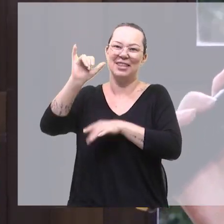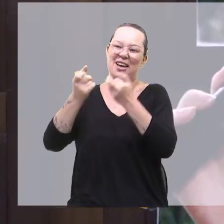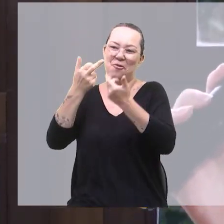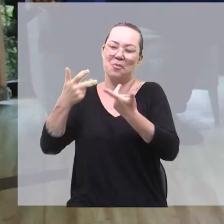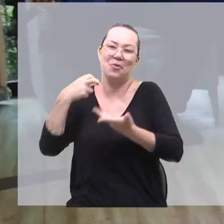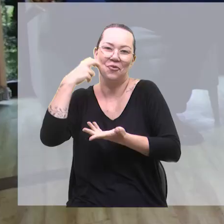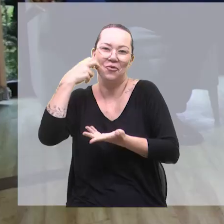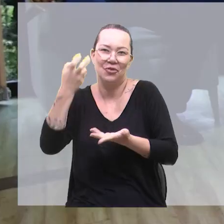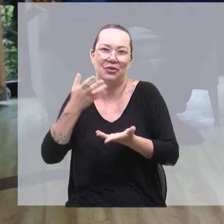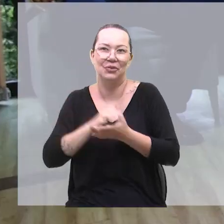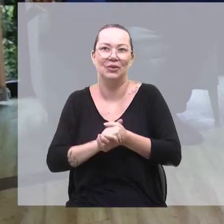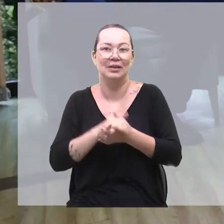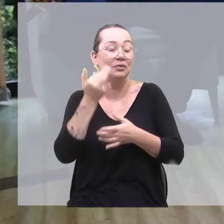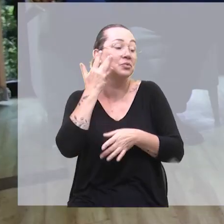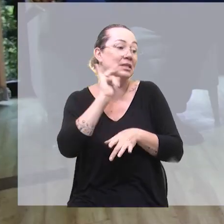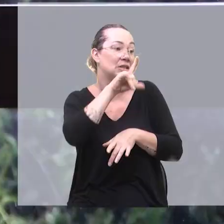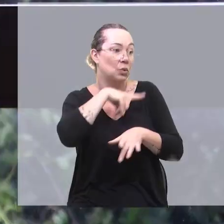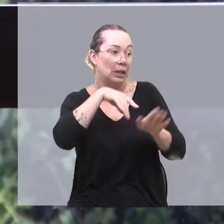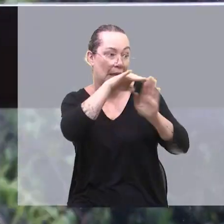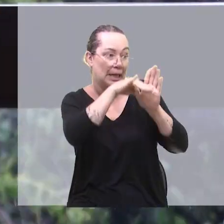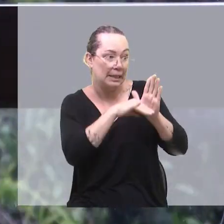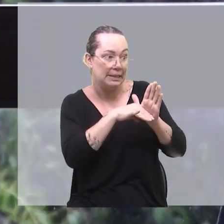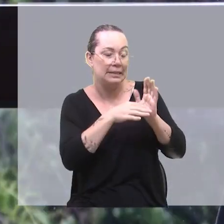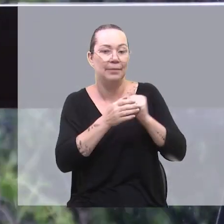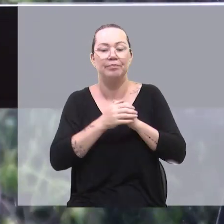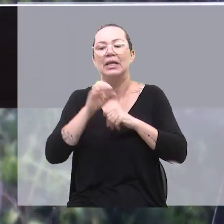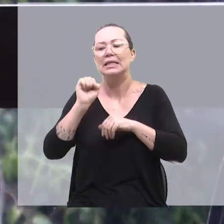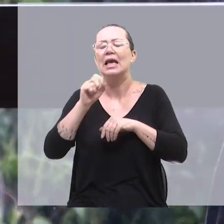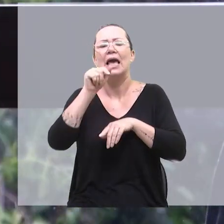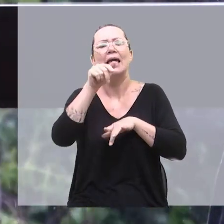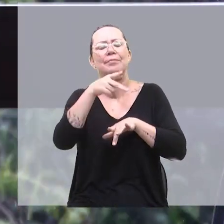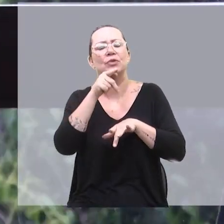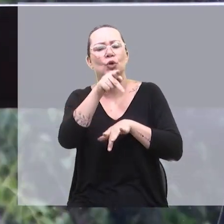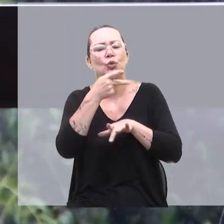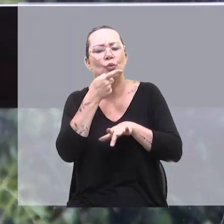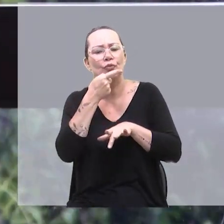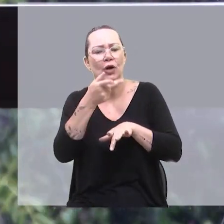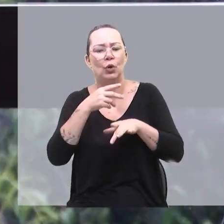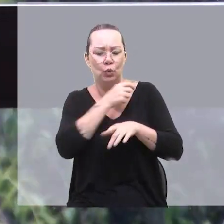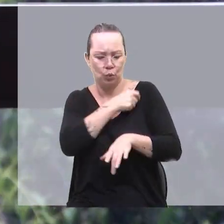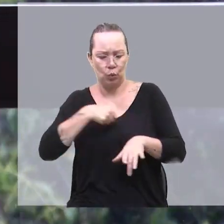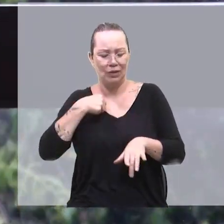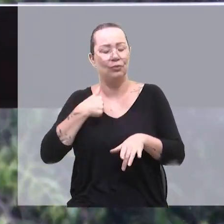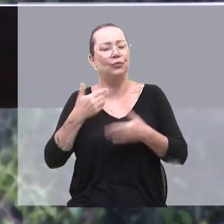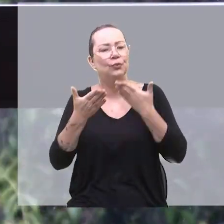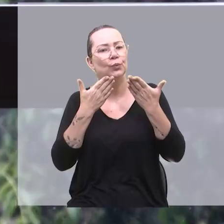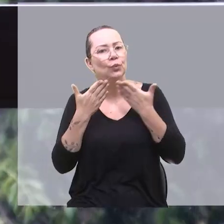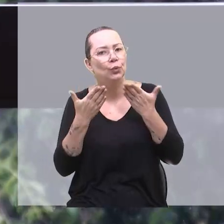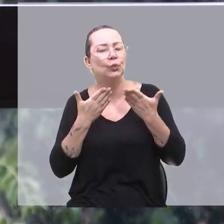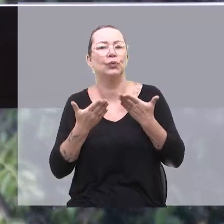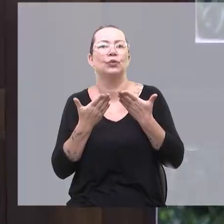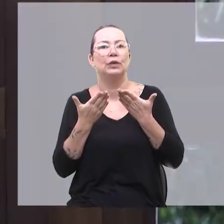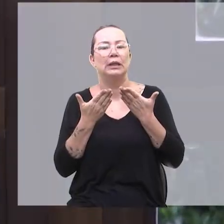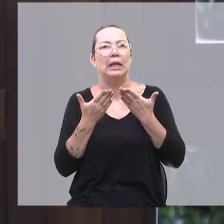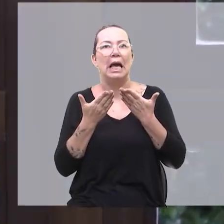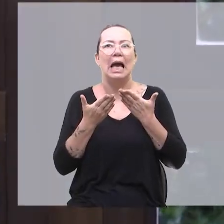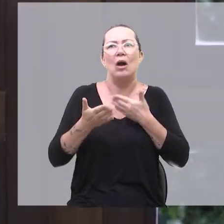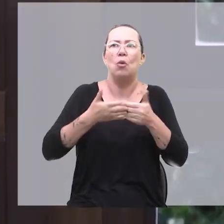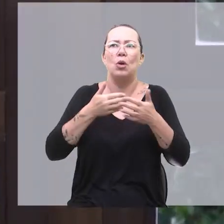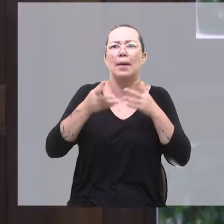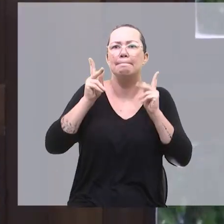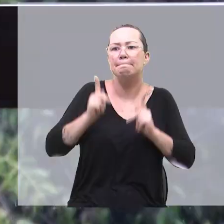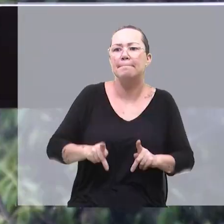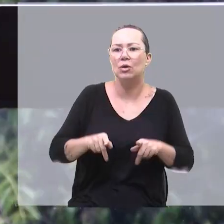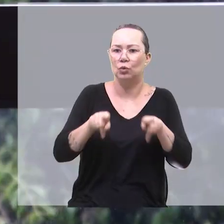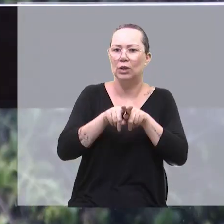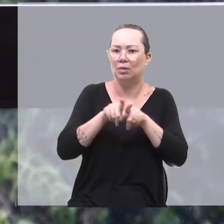me ajudar? Nath, eu até que tu falou essa ideia do cordão, por vezes eu fico na minha dúvida, como, né, qualquer